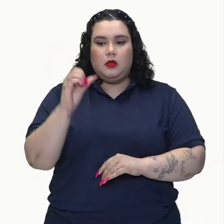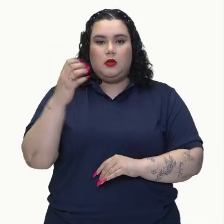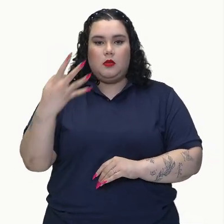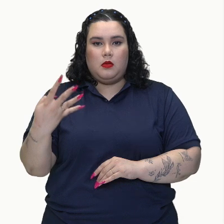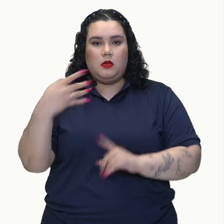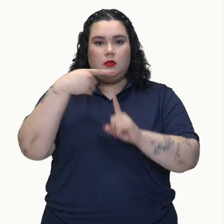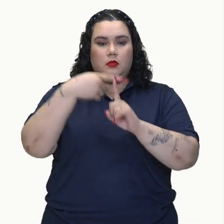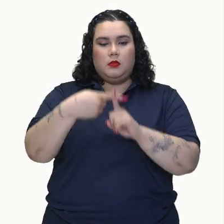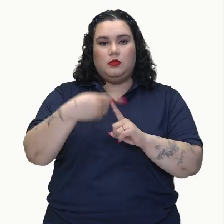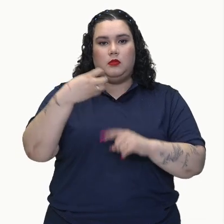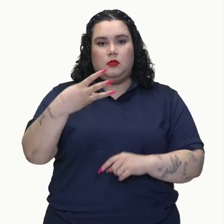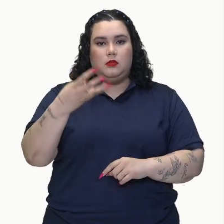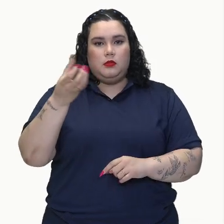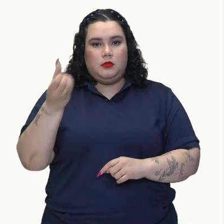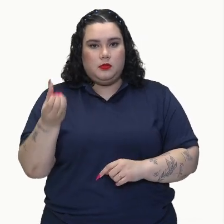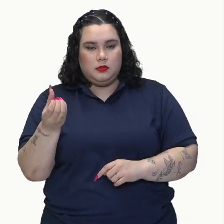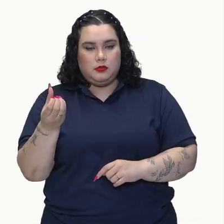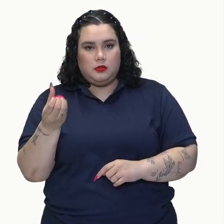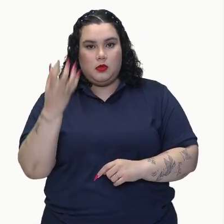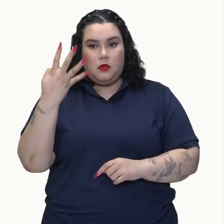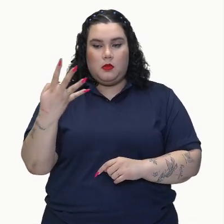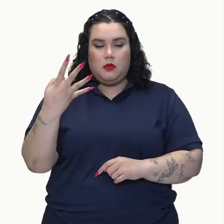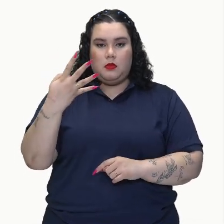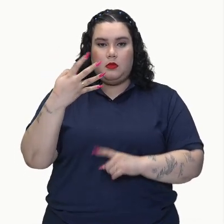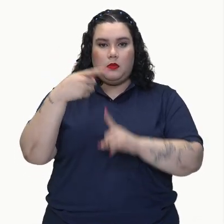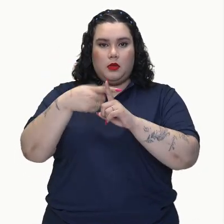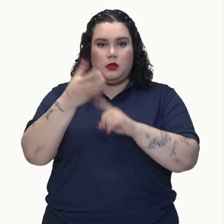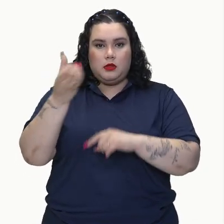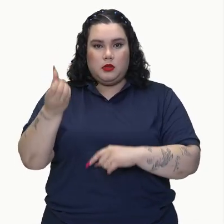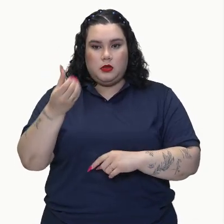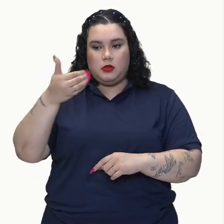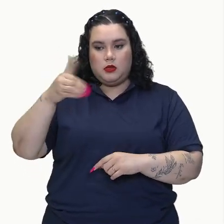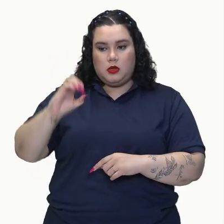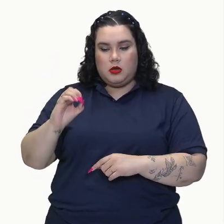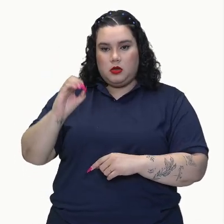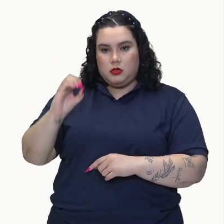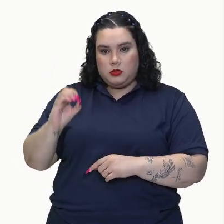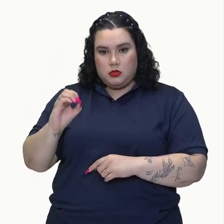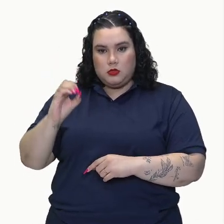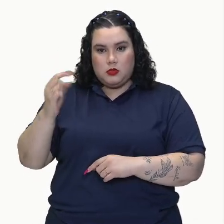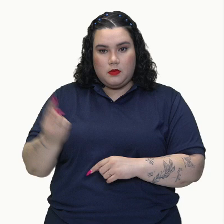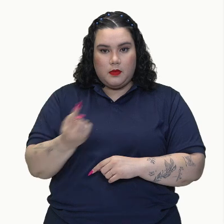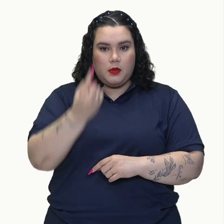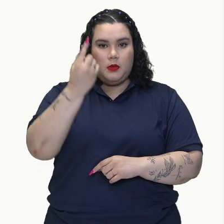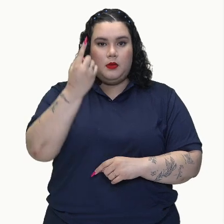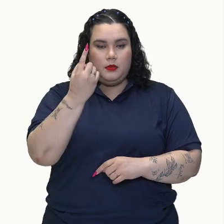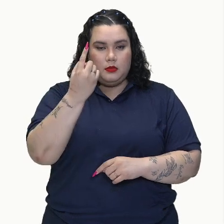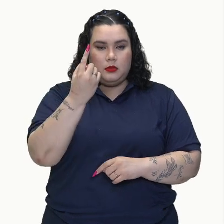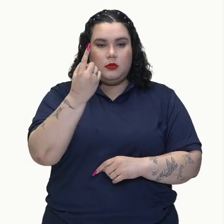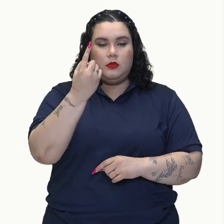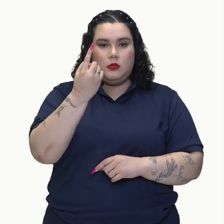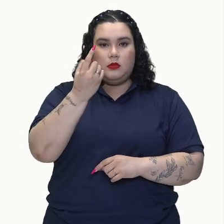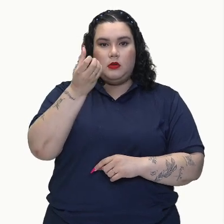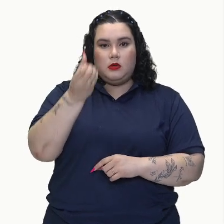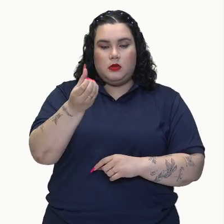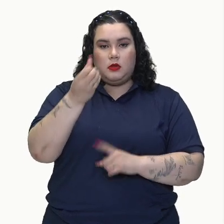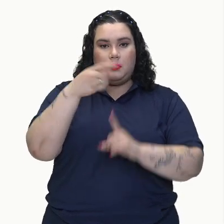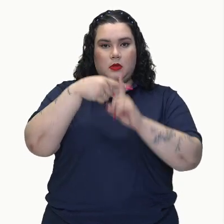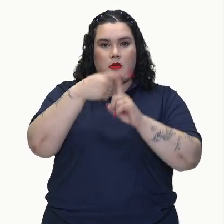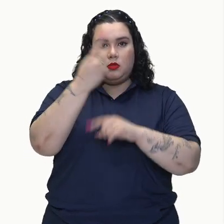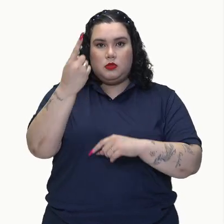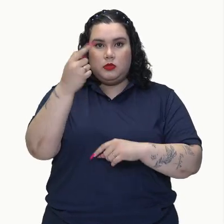64 mais 36. 4 mais 6, 10. Sobe 1. 6 mais